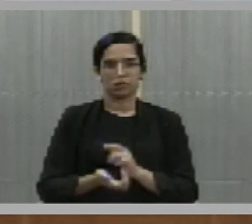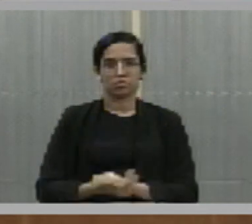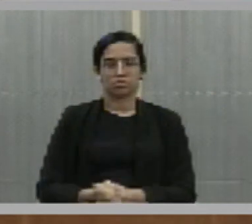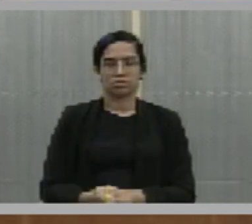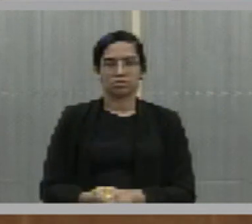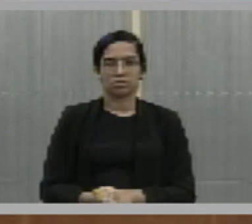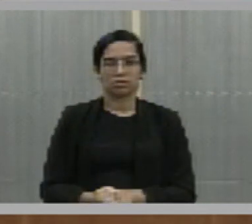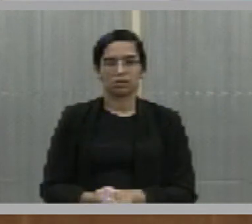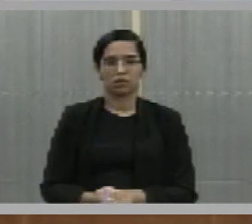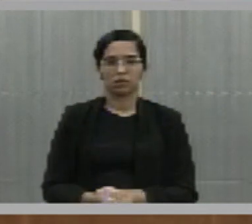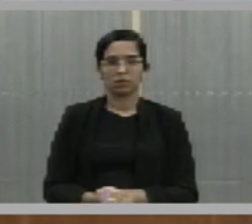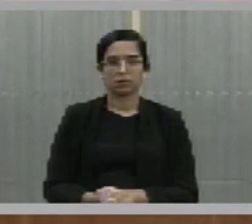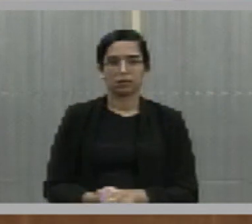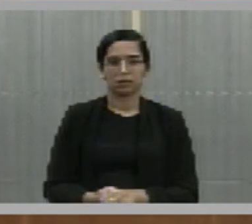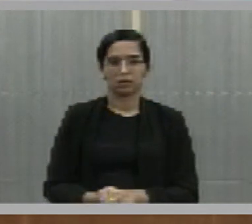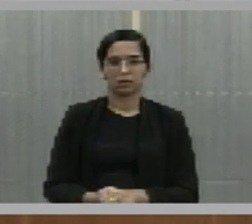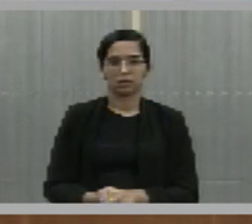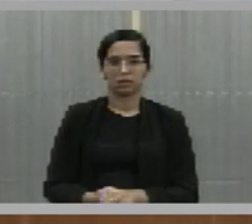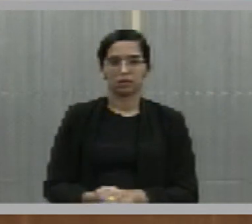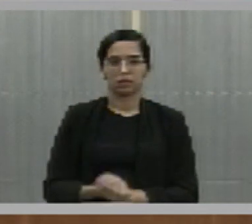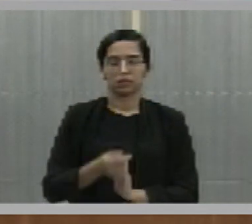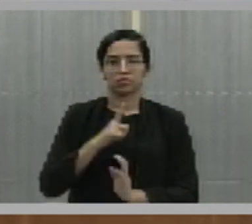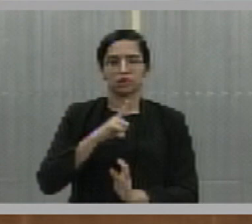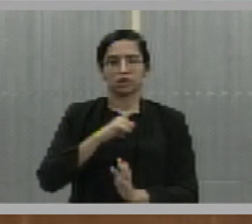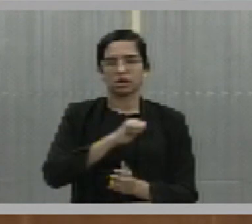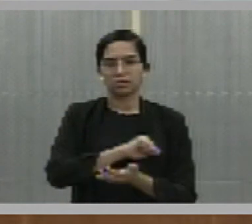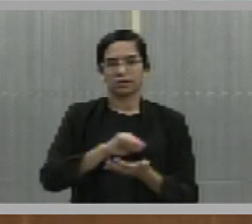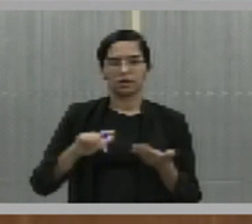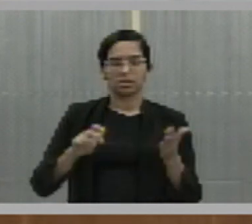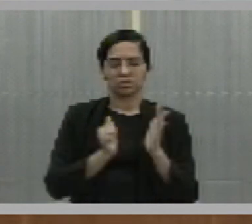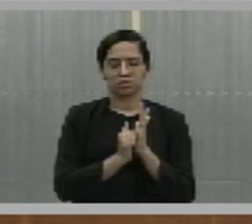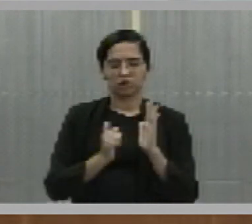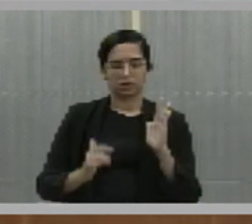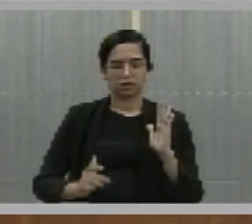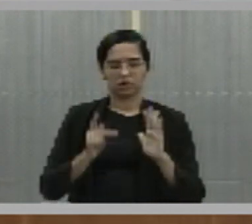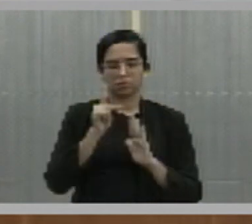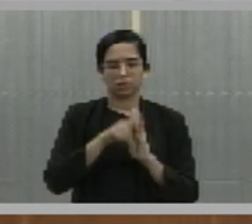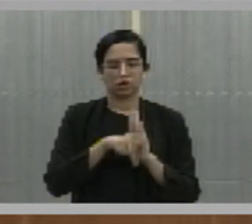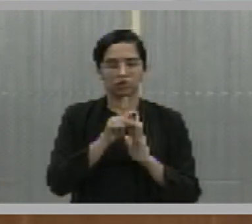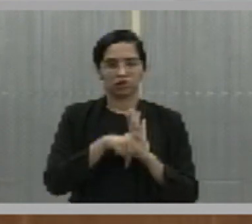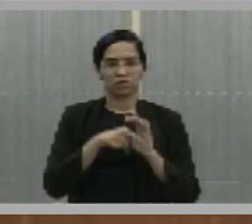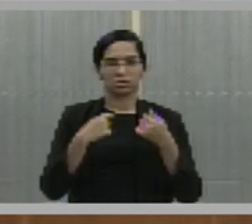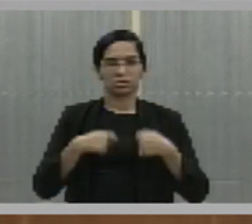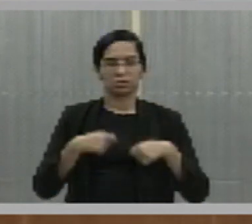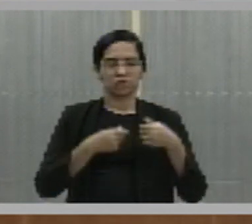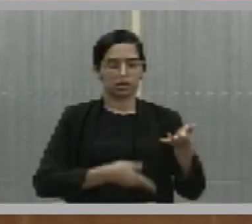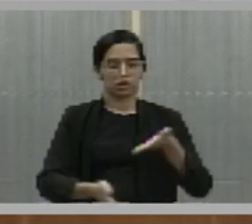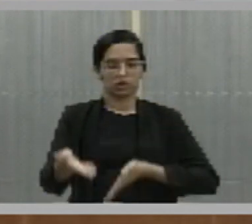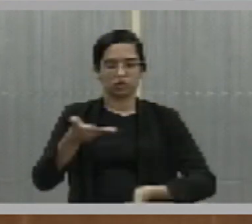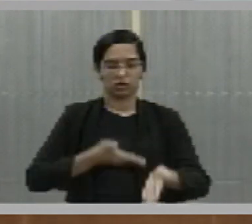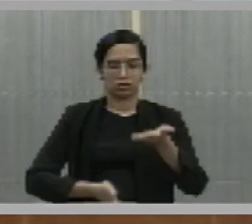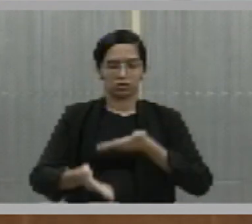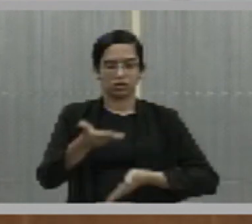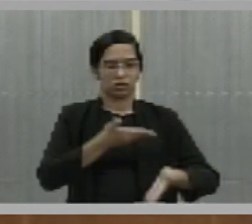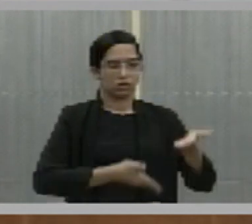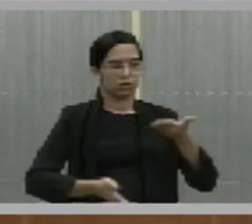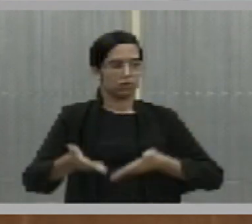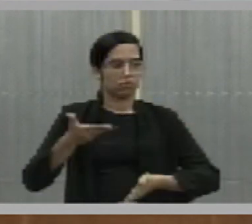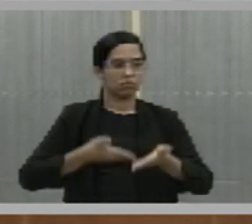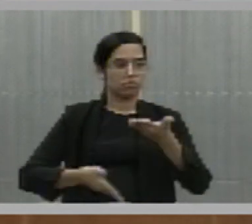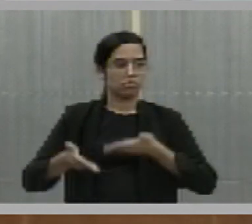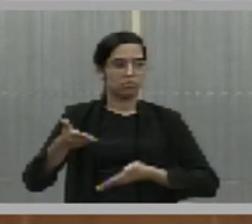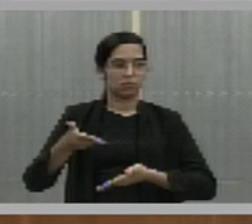concreta. Temos aí uma série de atitudes e ações e projetos a serem compartilhados com a mesa e